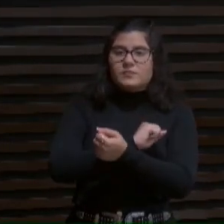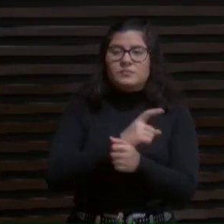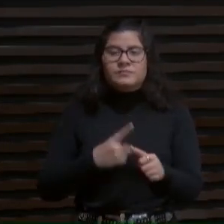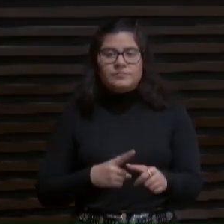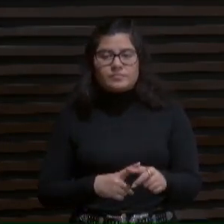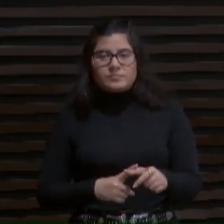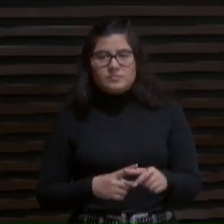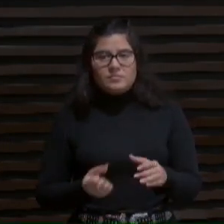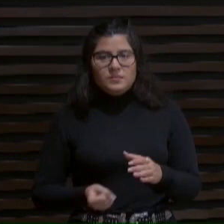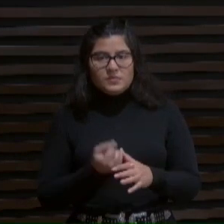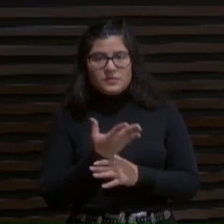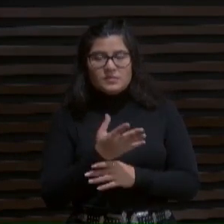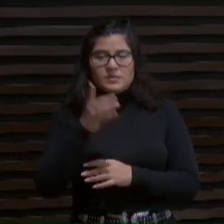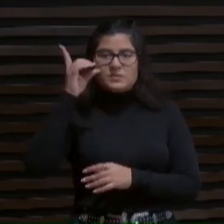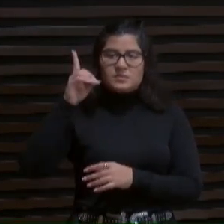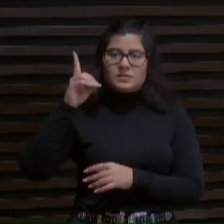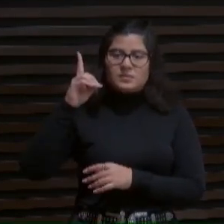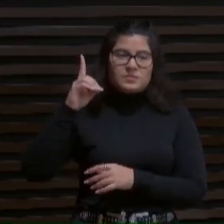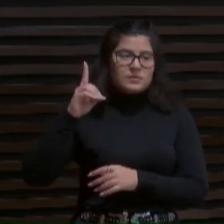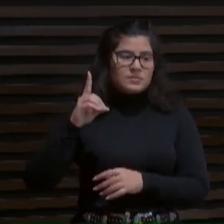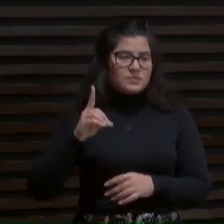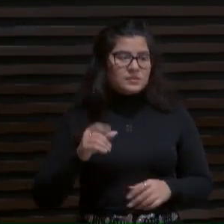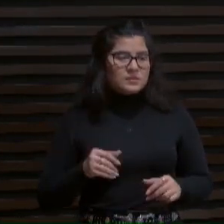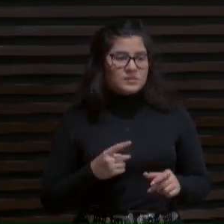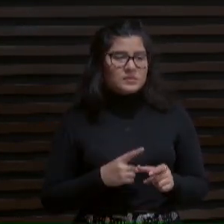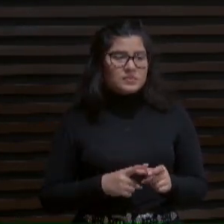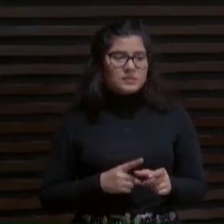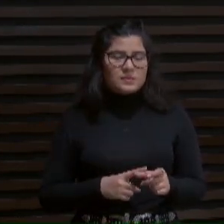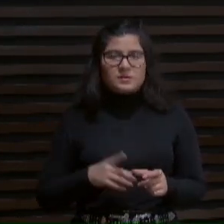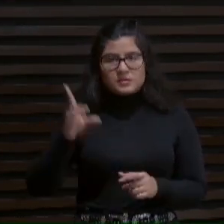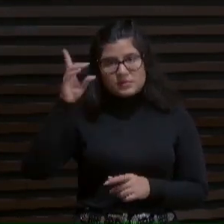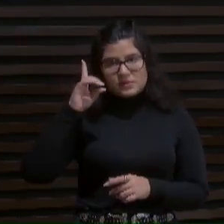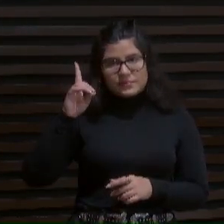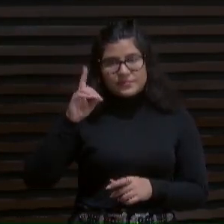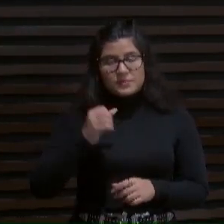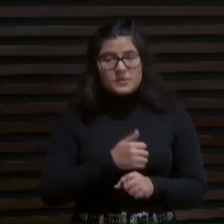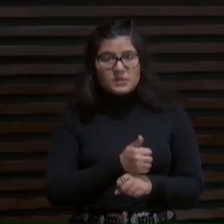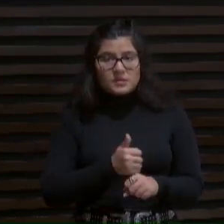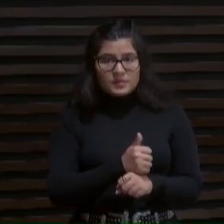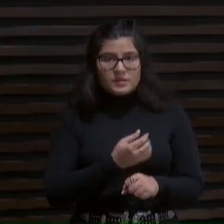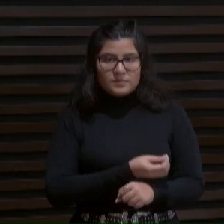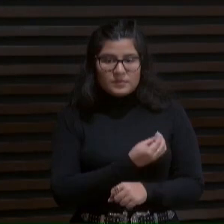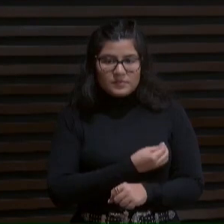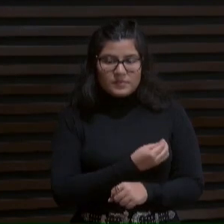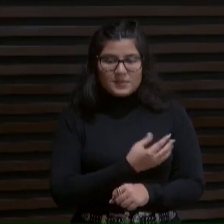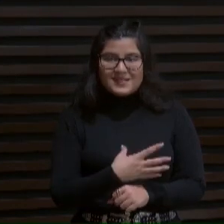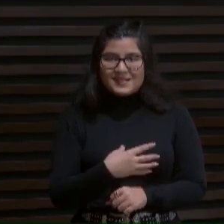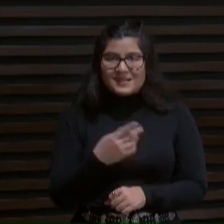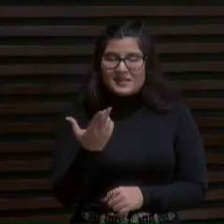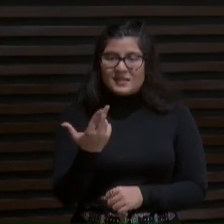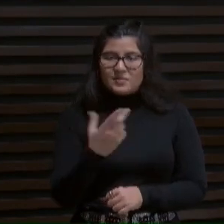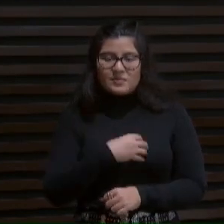fundamentos, da qual Deus é o arquiteto e construtor. Abraão vivia como um herdeiro de uma promessa de um